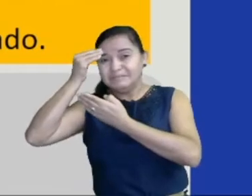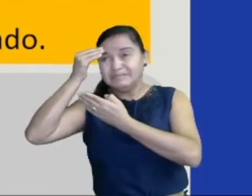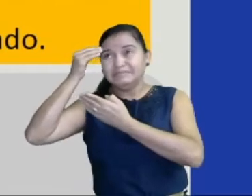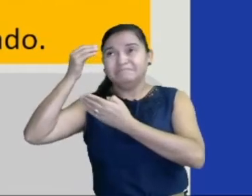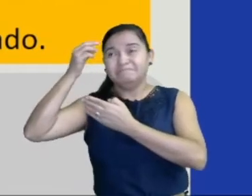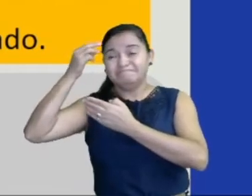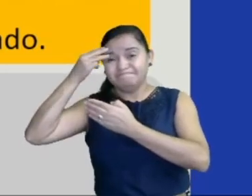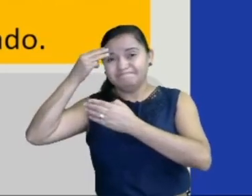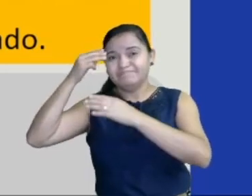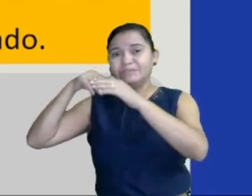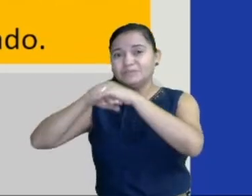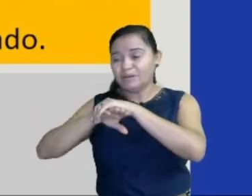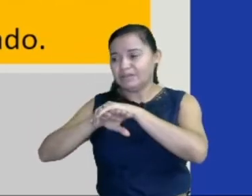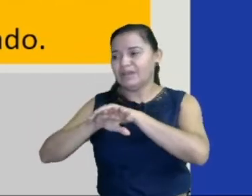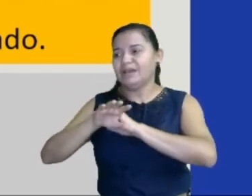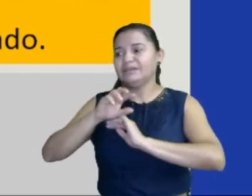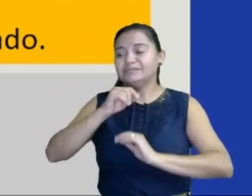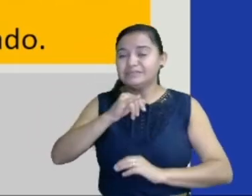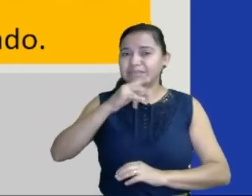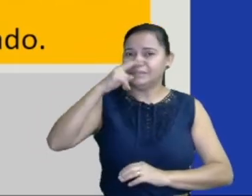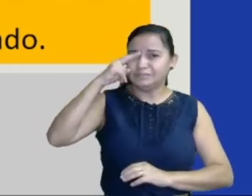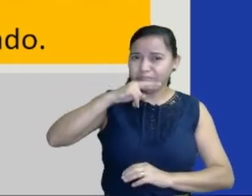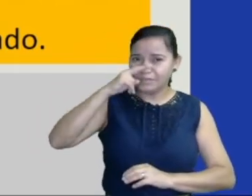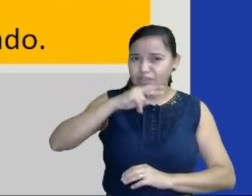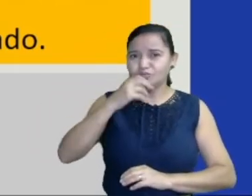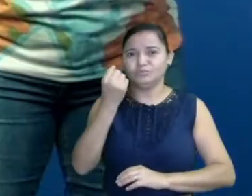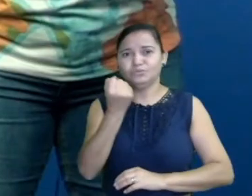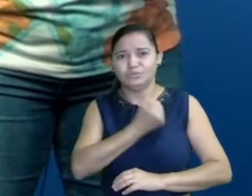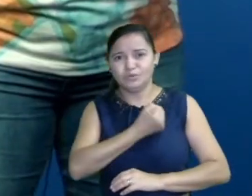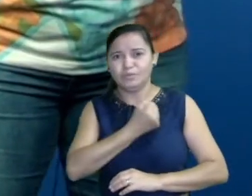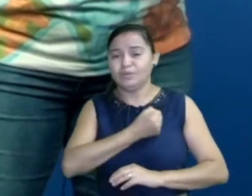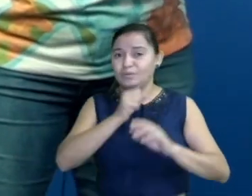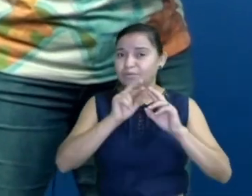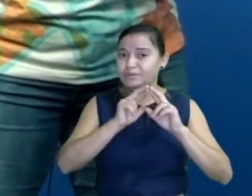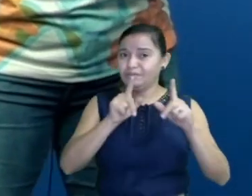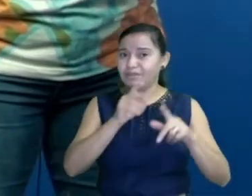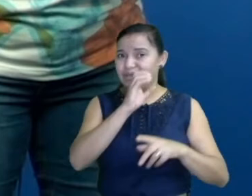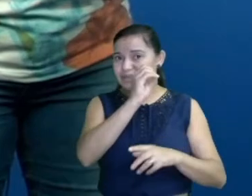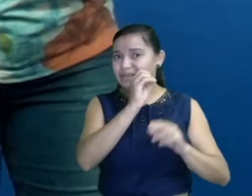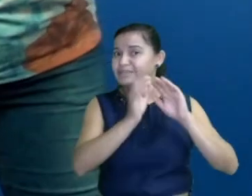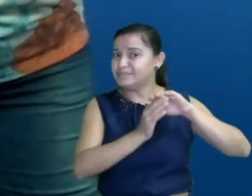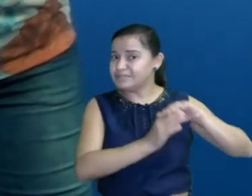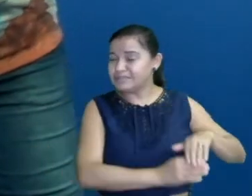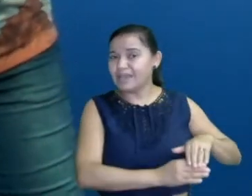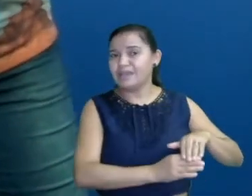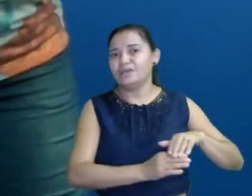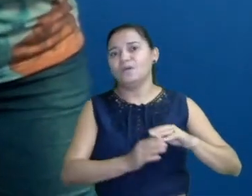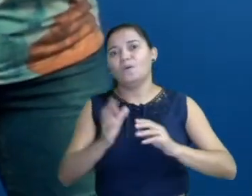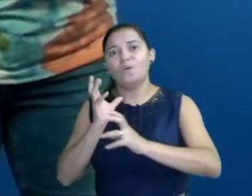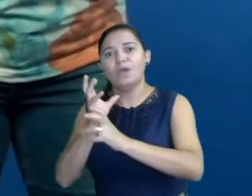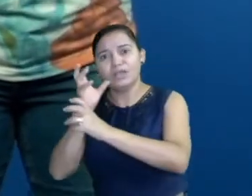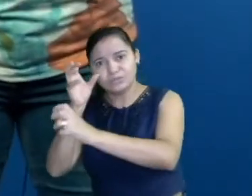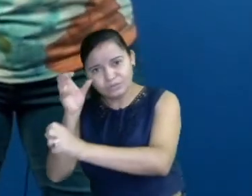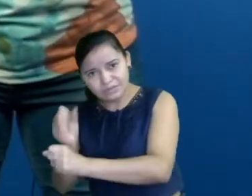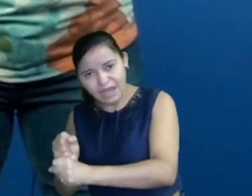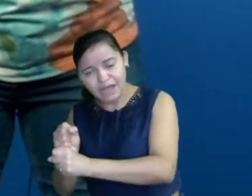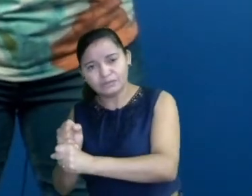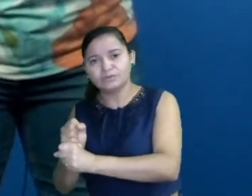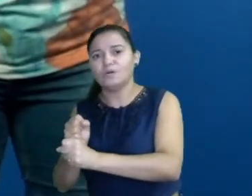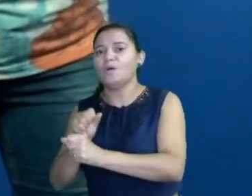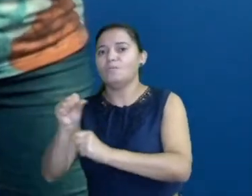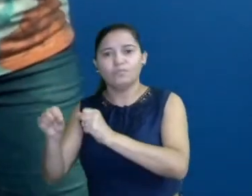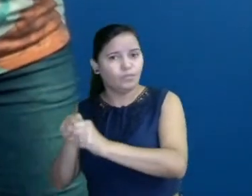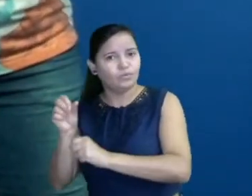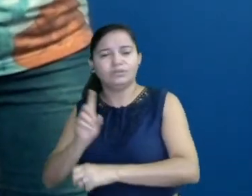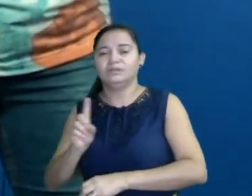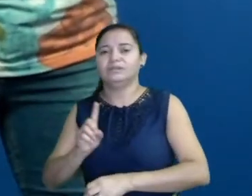dividendo divisor por um mesmo número diferente de zero o resultado que é o nosso consciente não será alterado mas